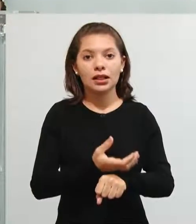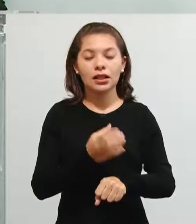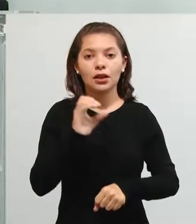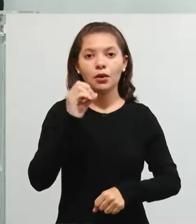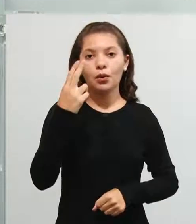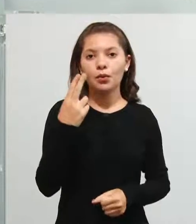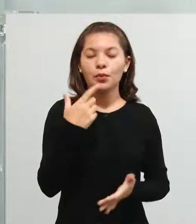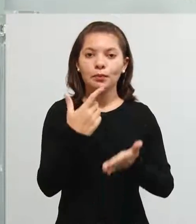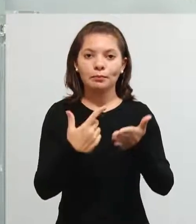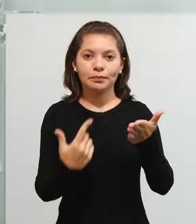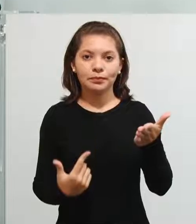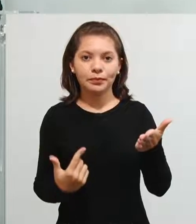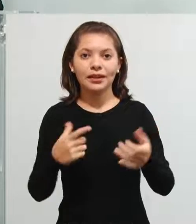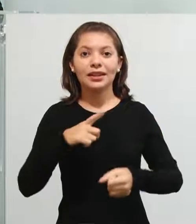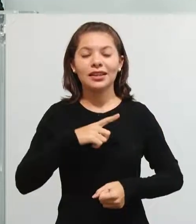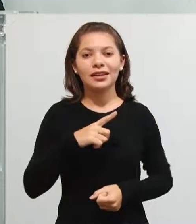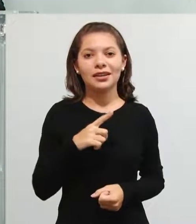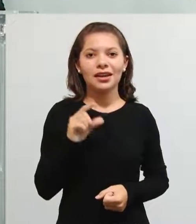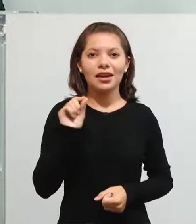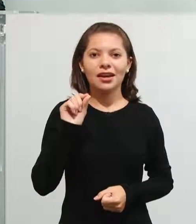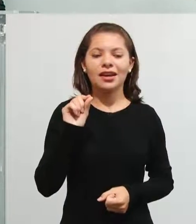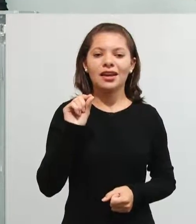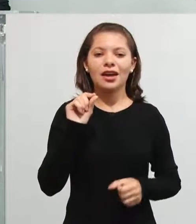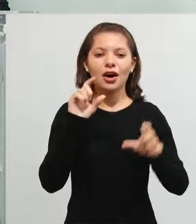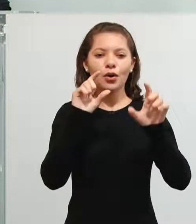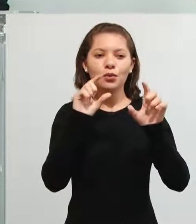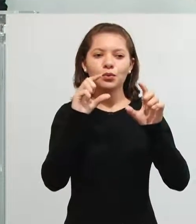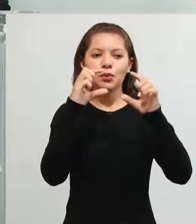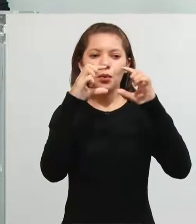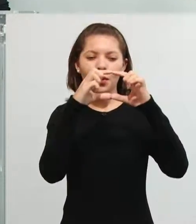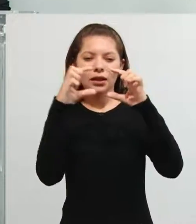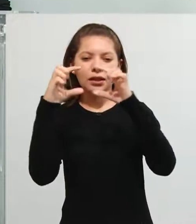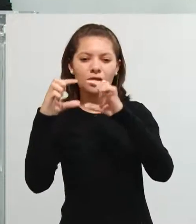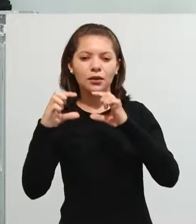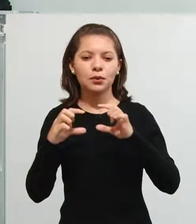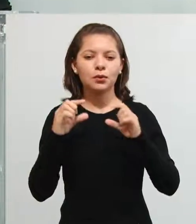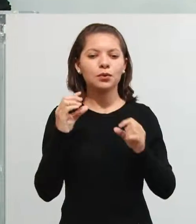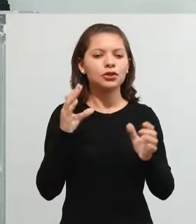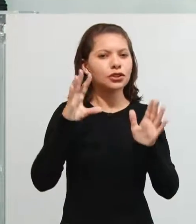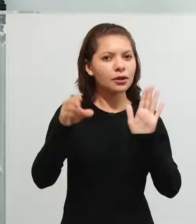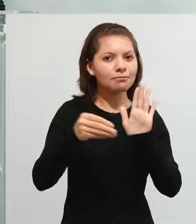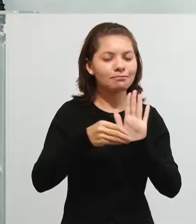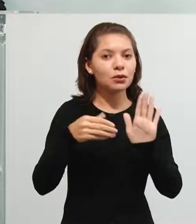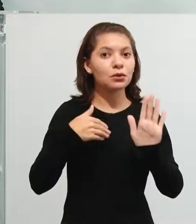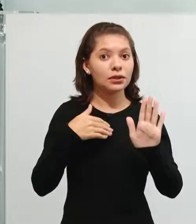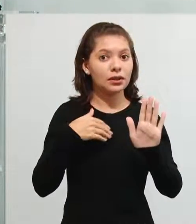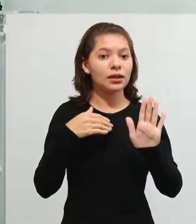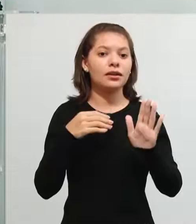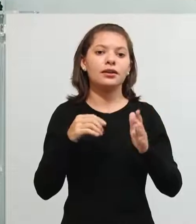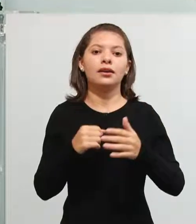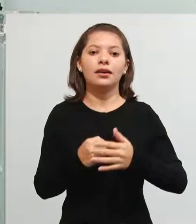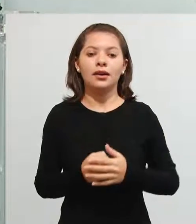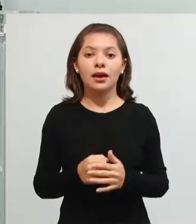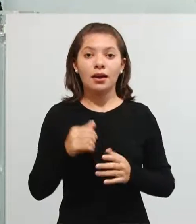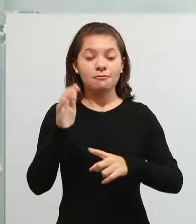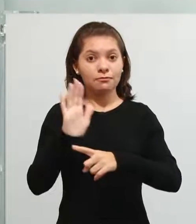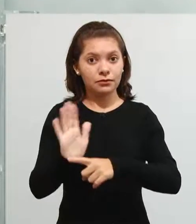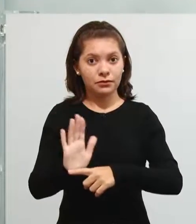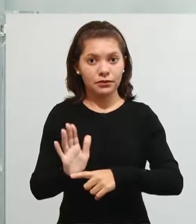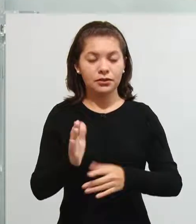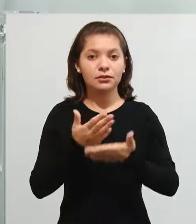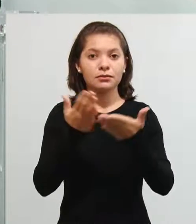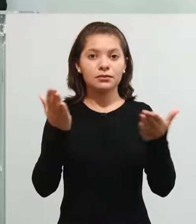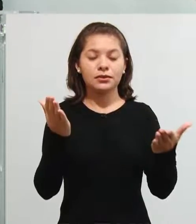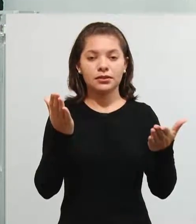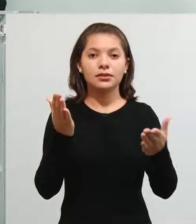da disciplina, que vai ter lá uns quadrinhos, onde eu coloquei os links de alguns vídeos para vocês estarem assistindo,